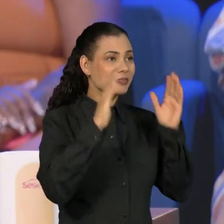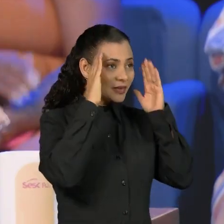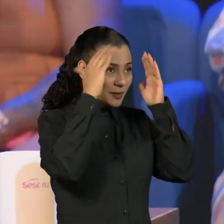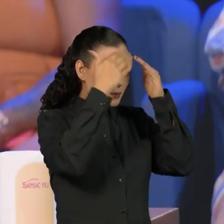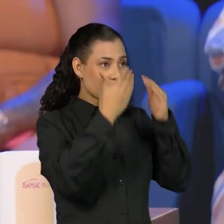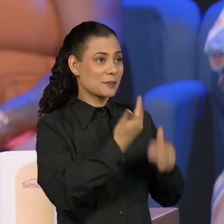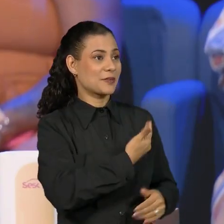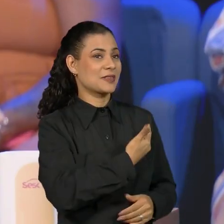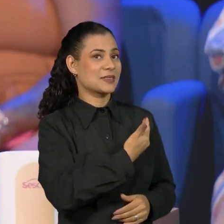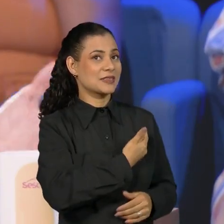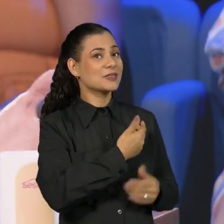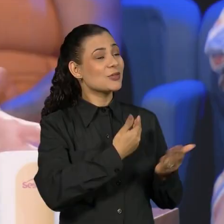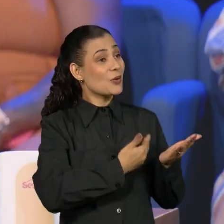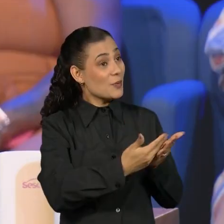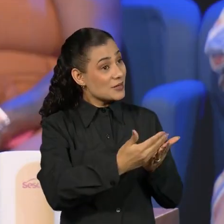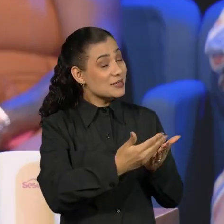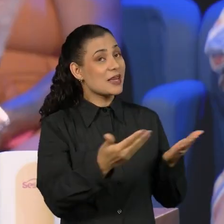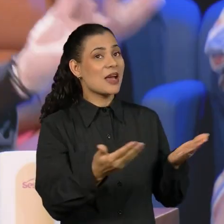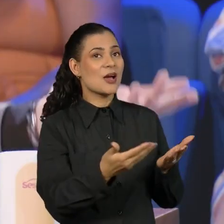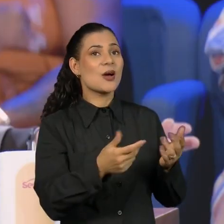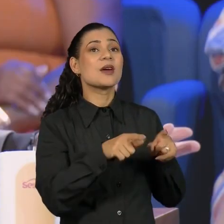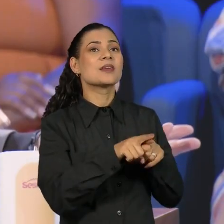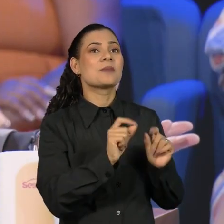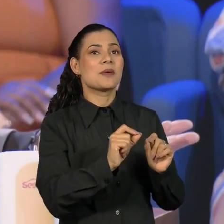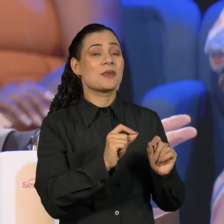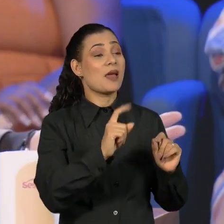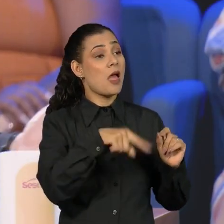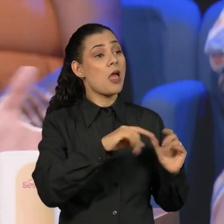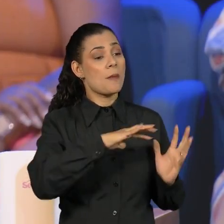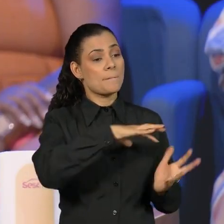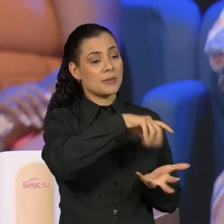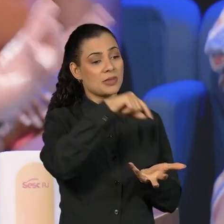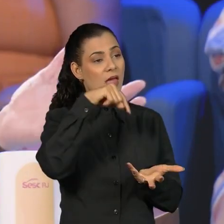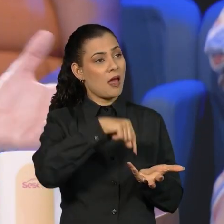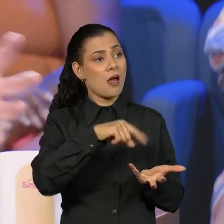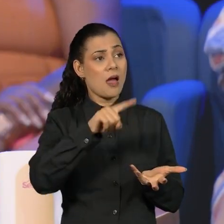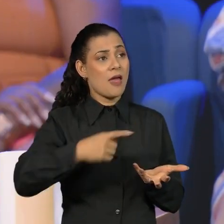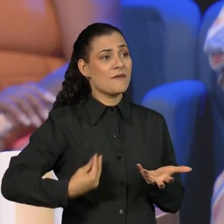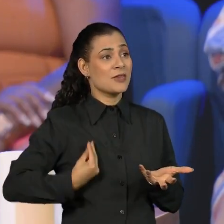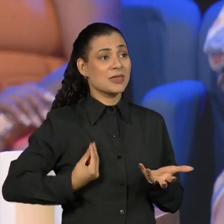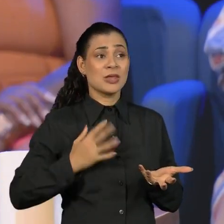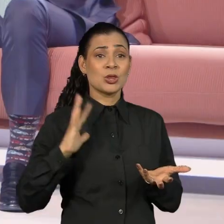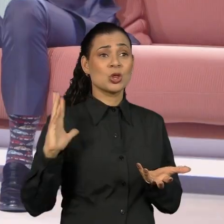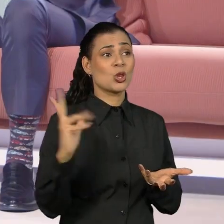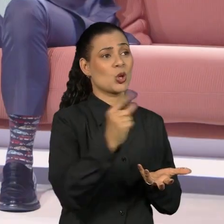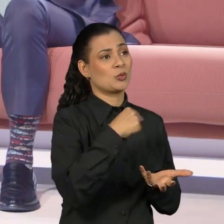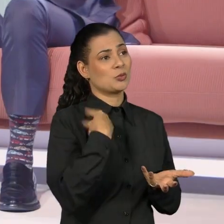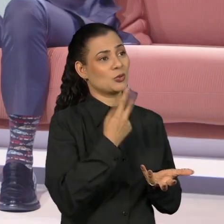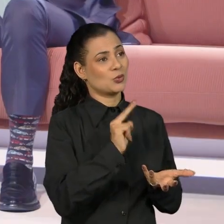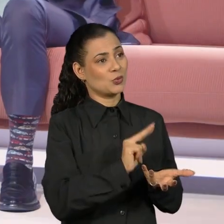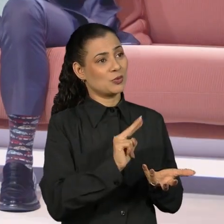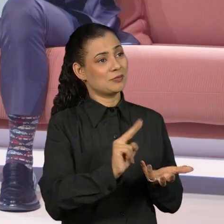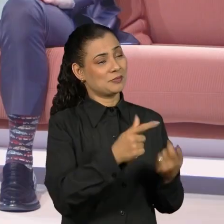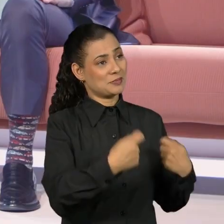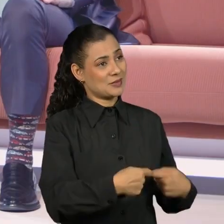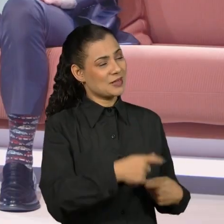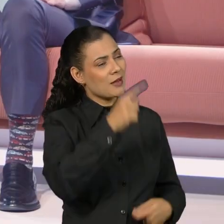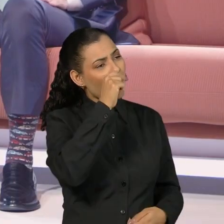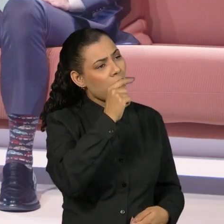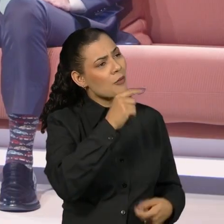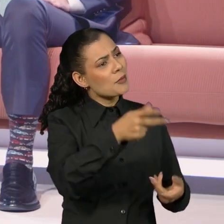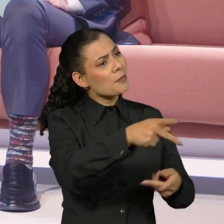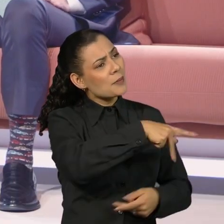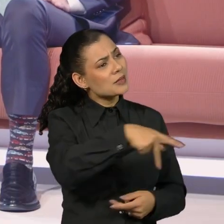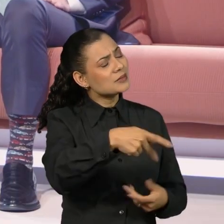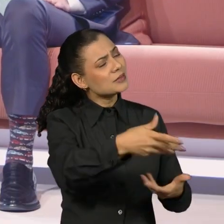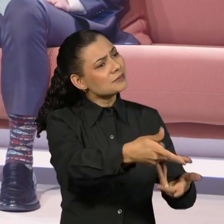Papa Francisco, que eu comecei o programa com ele, né? Nossa casa comum, a casa é de todos e todos têm que cuidar dela. É isso aí. Presidente Geraldo Alckmin, obrigado